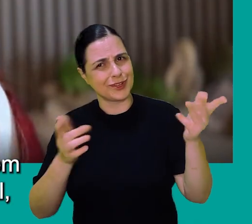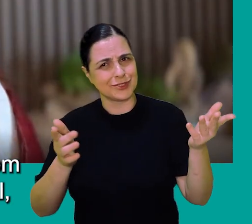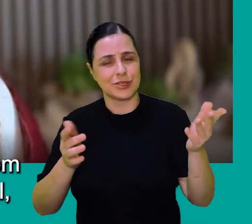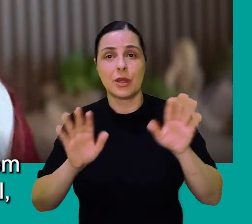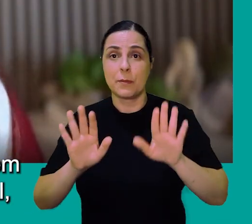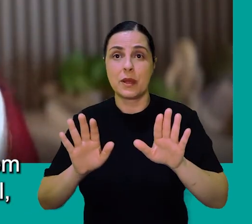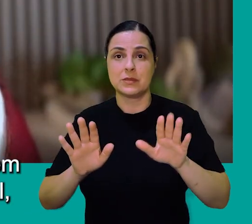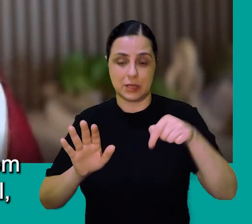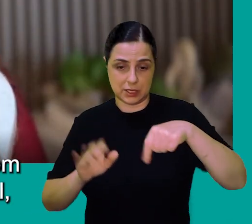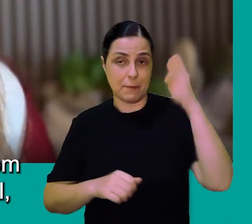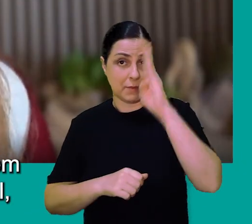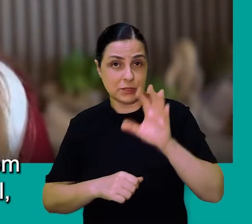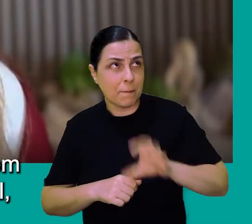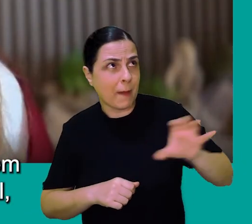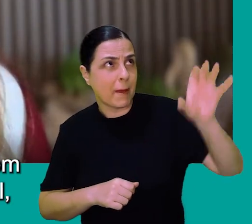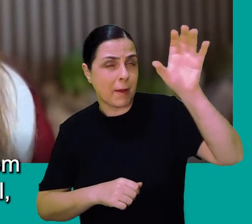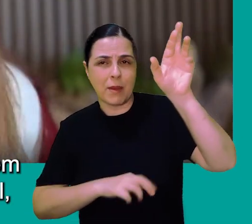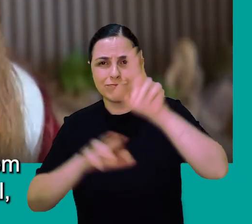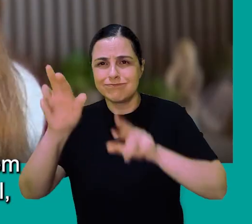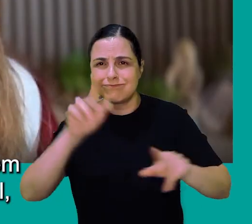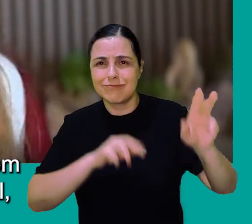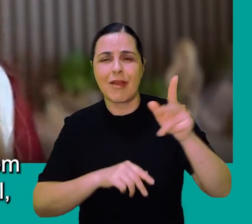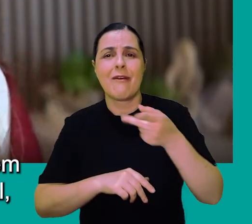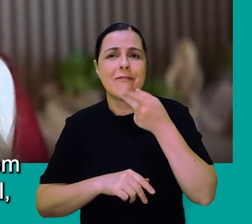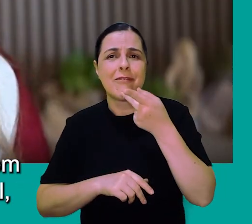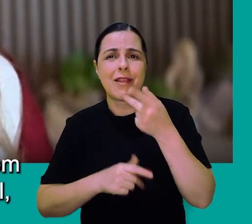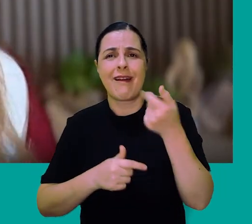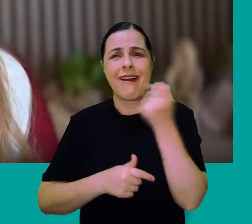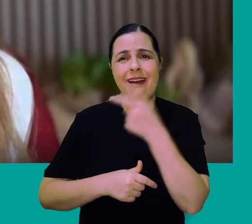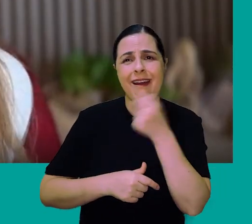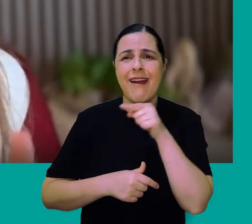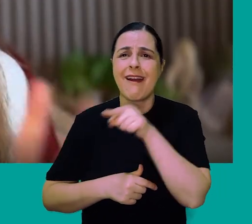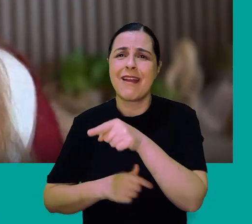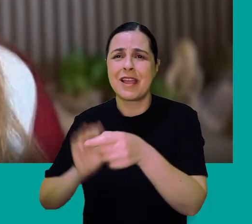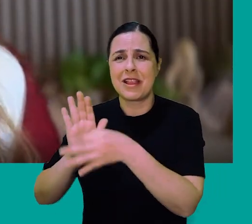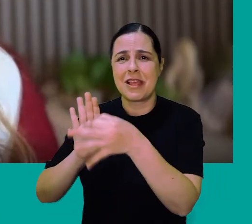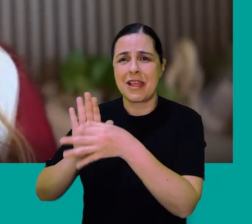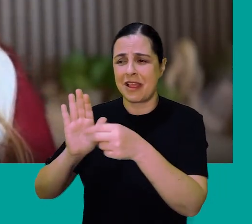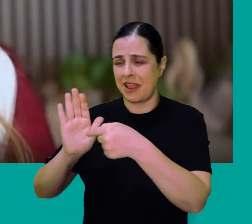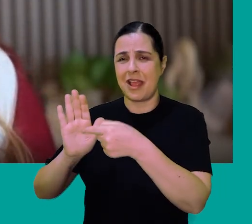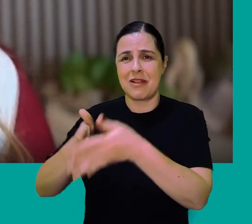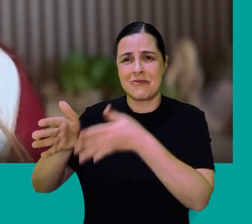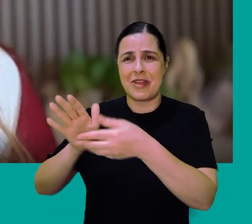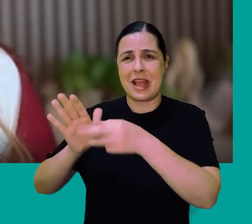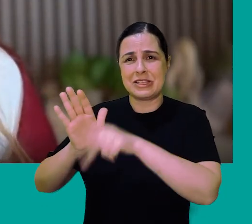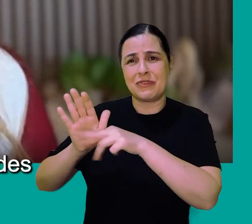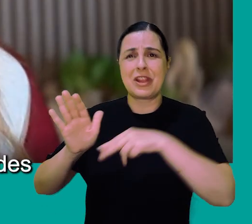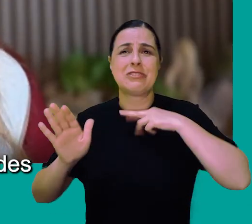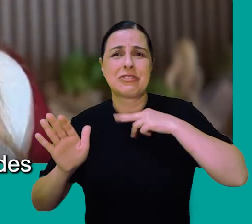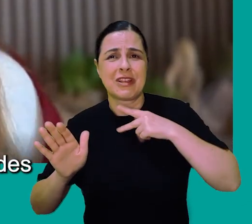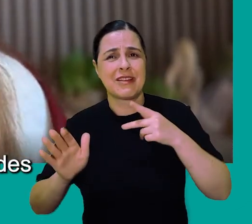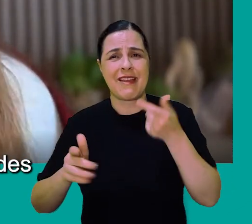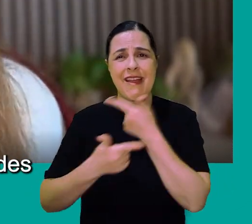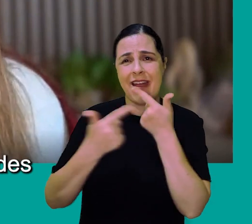da regionalidade que o Brasil tem essas piadas de sotaque e tal, vamos assumir que, na maioria das vezes, as